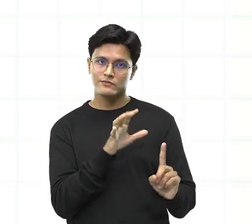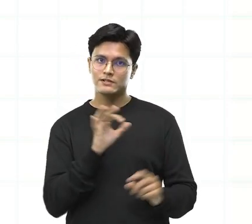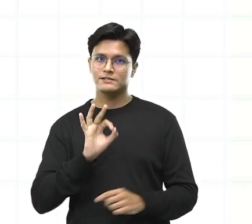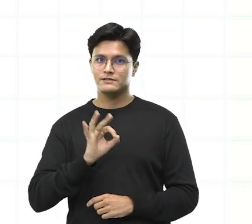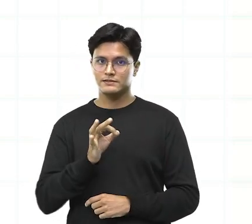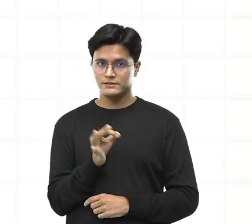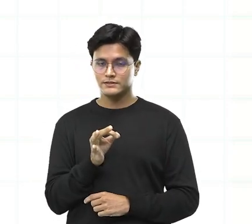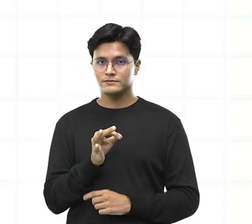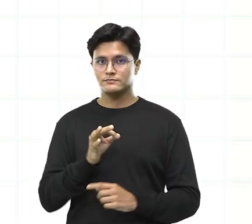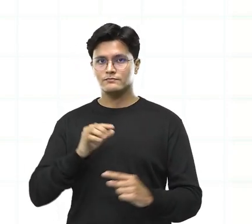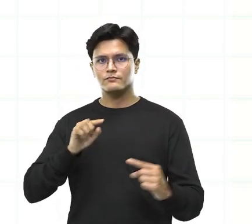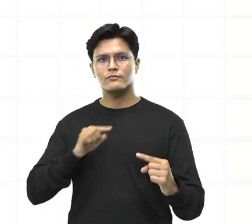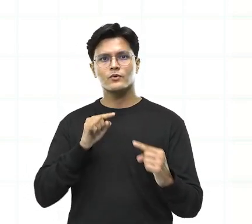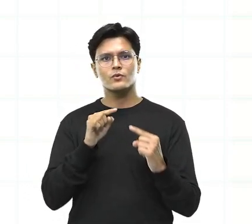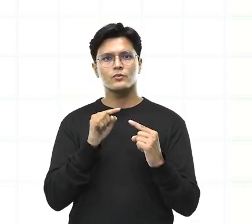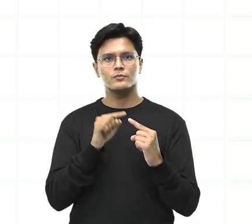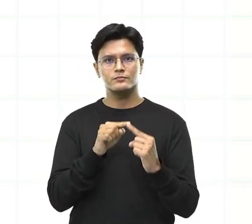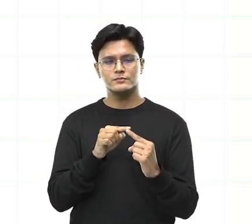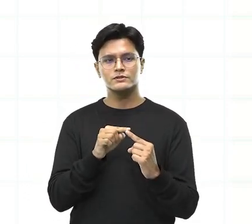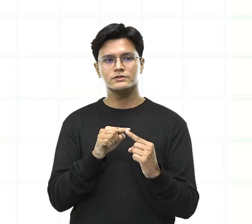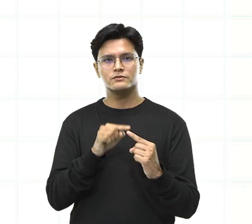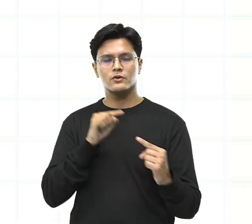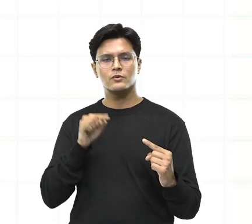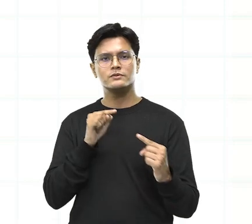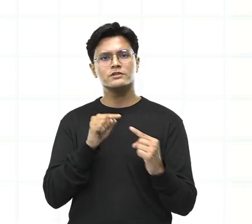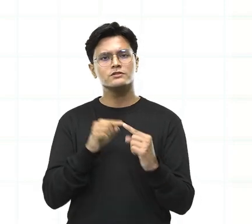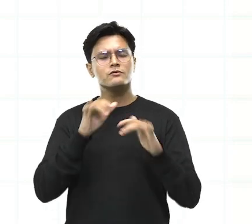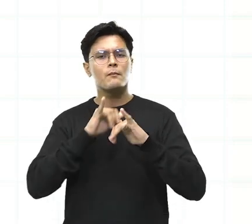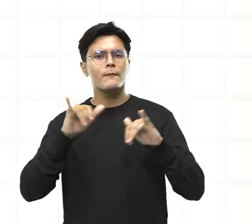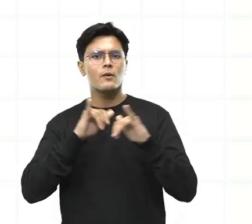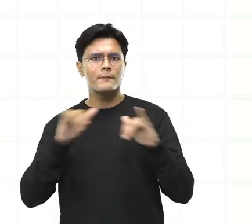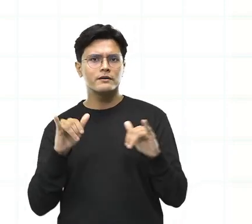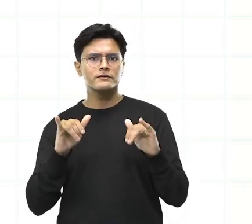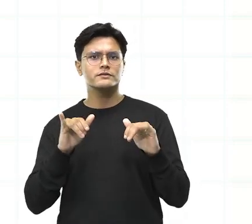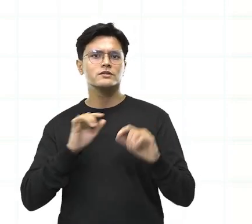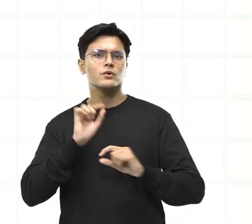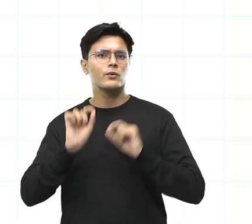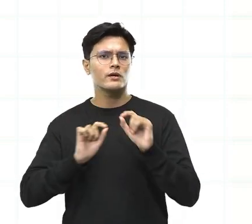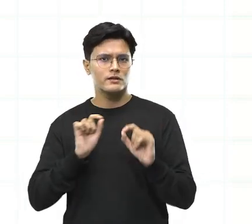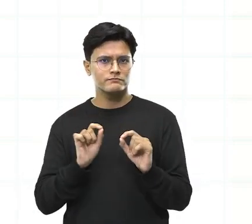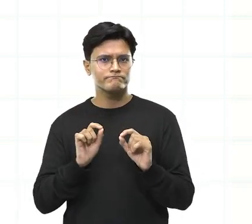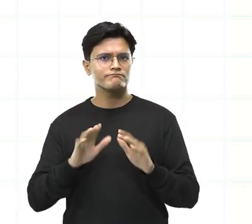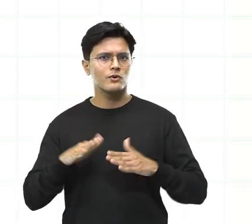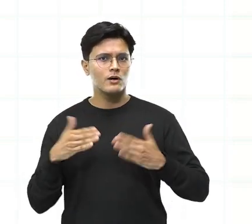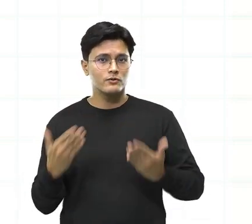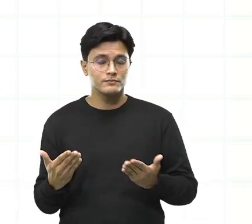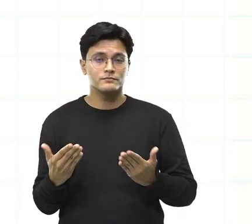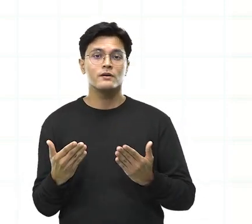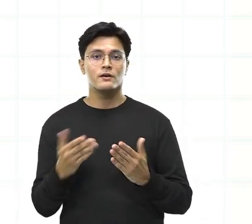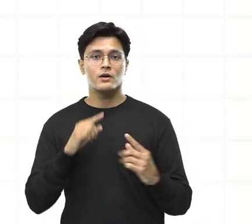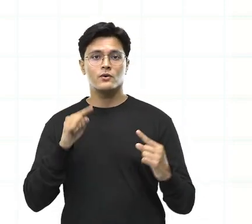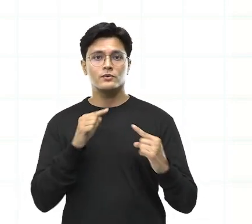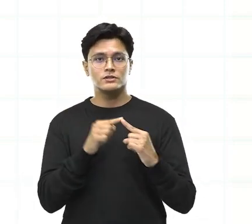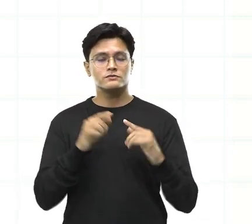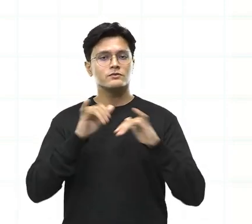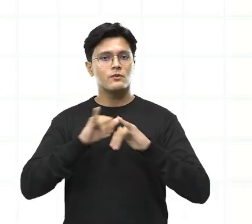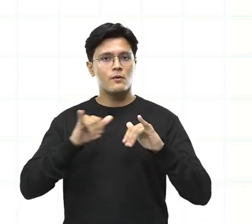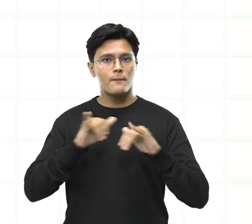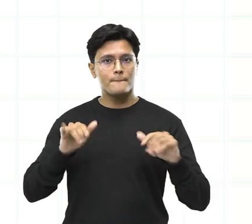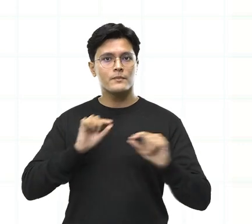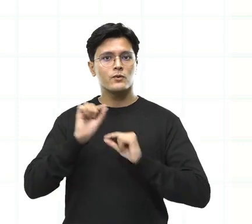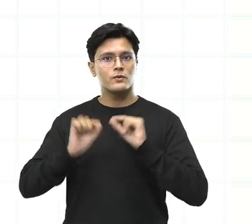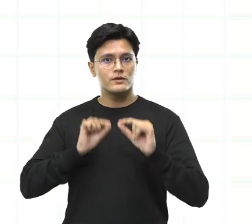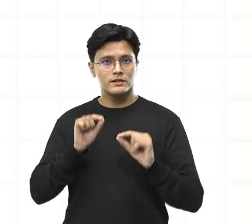a finalidade, né, da nossa propaganda? Olha só. A finalidade é isso que eu acabei de falar